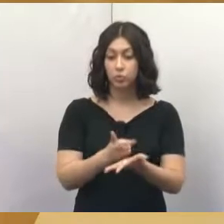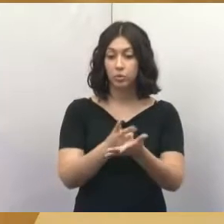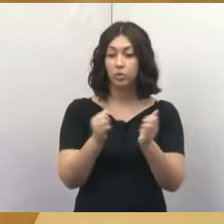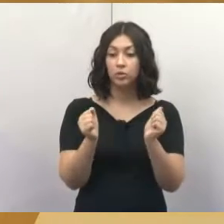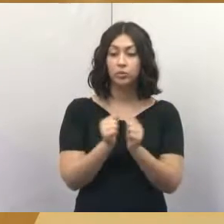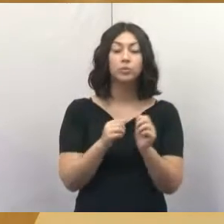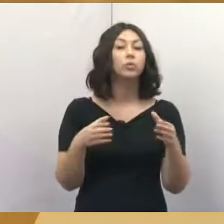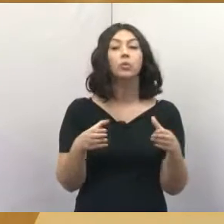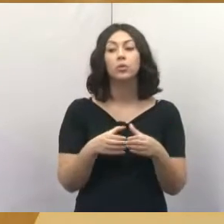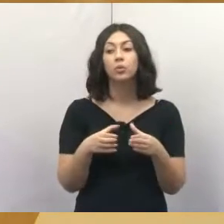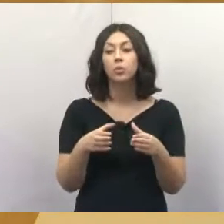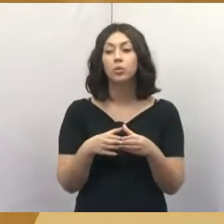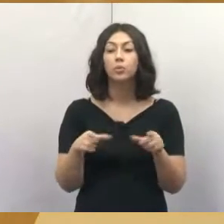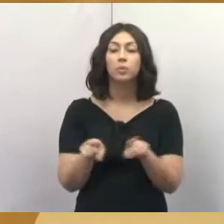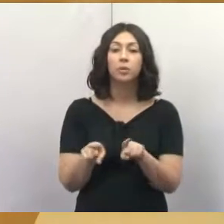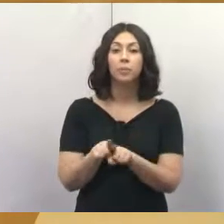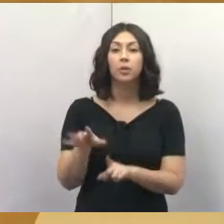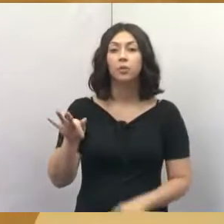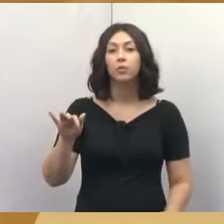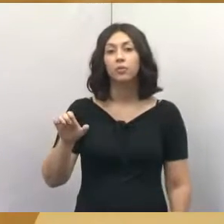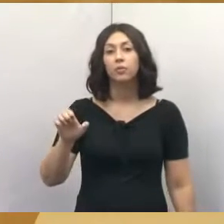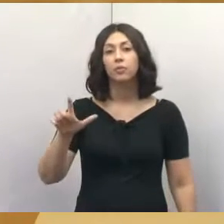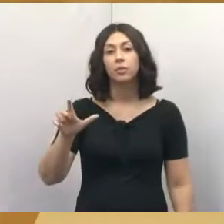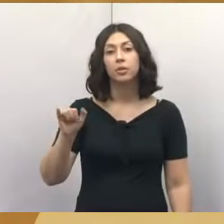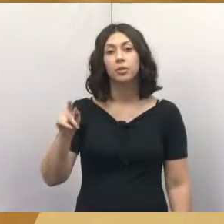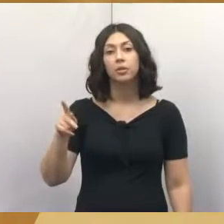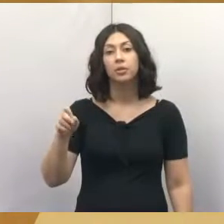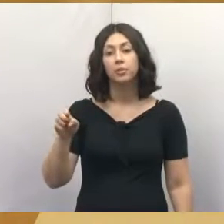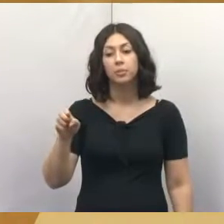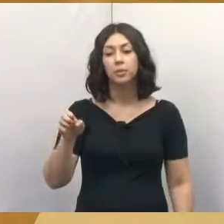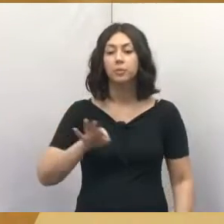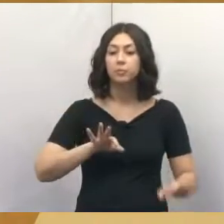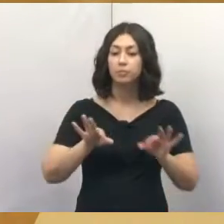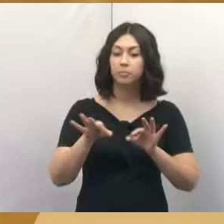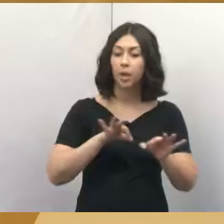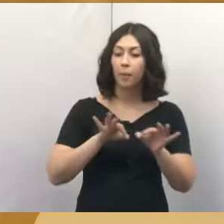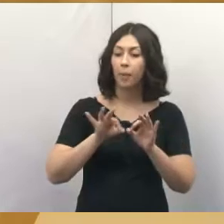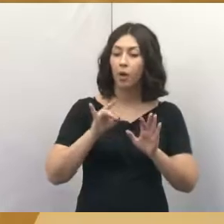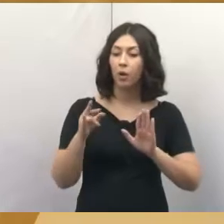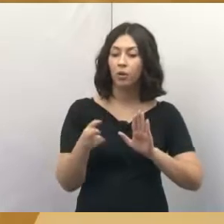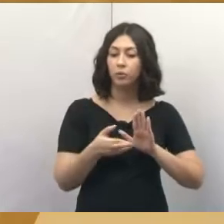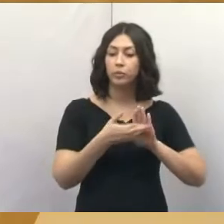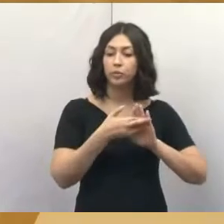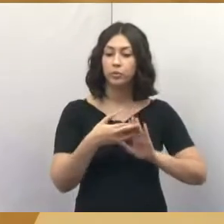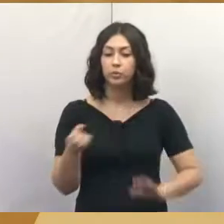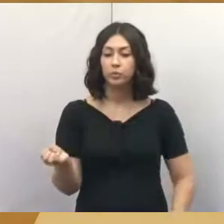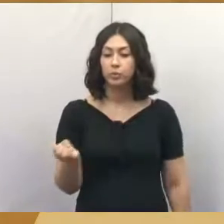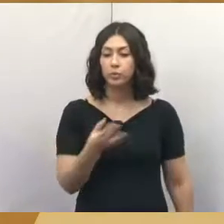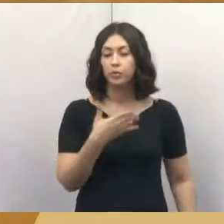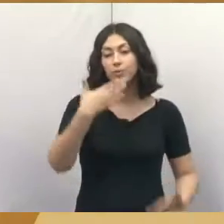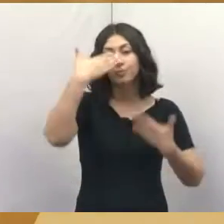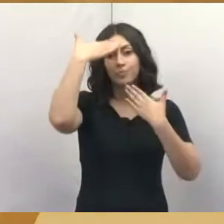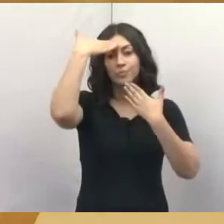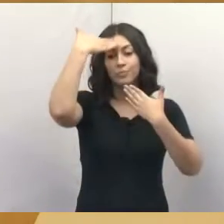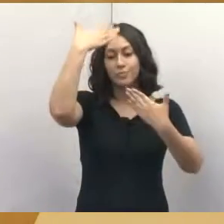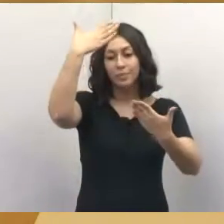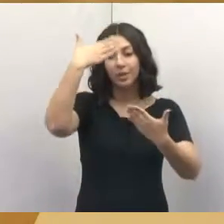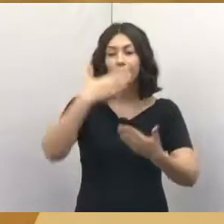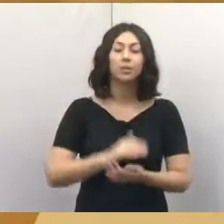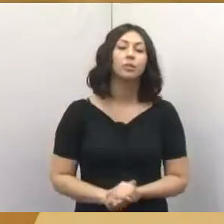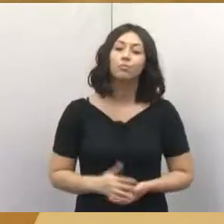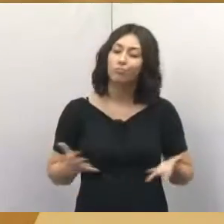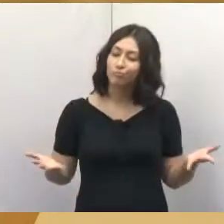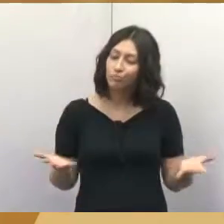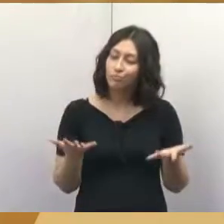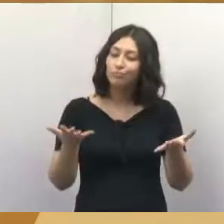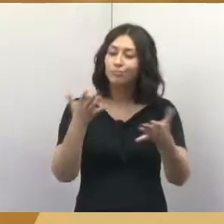minha equipe e ao Felipe e o Turci para a elaboração desse novo regimento interno. Obrigado pela atenção e vamos